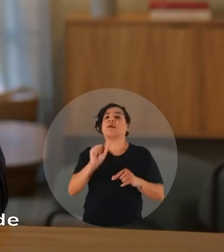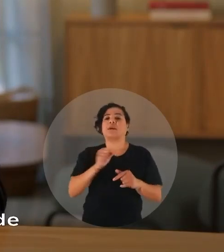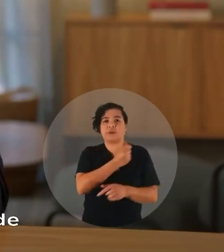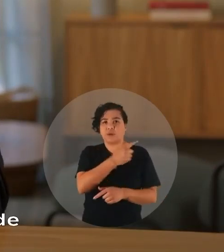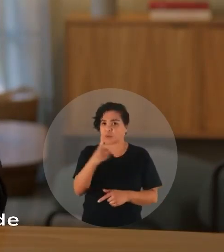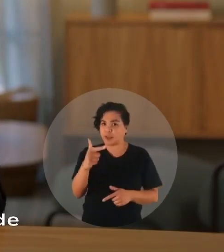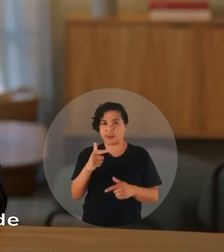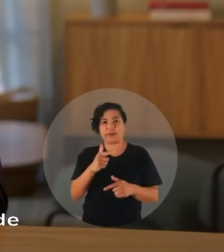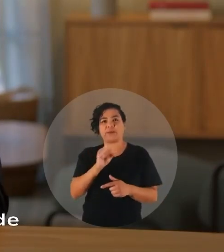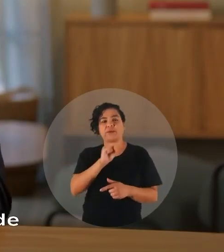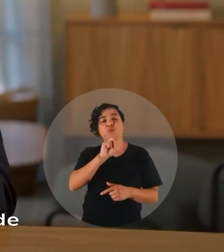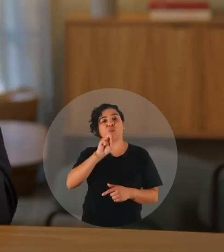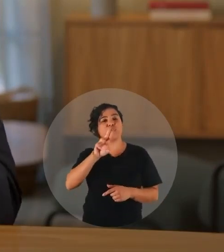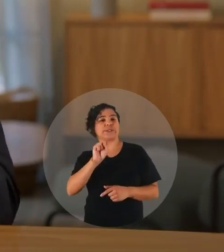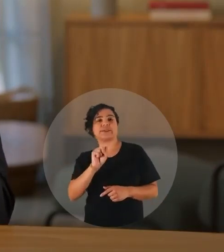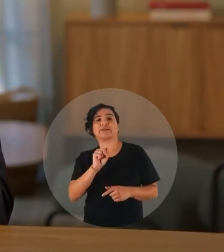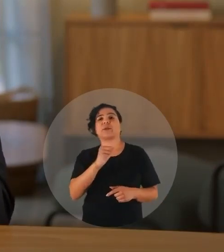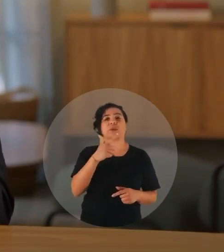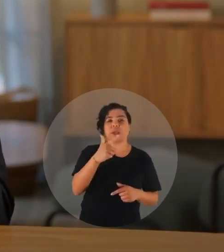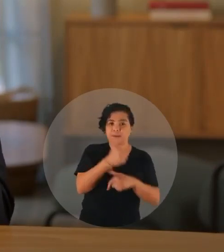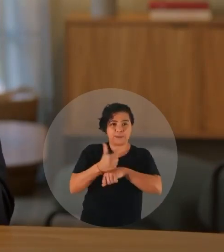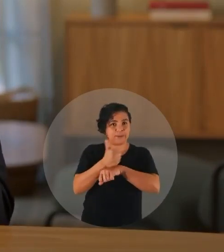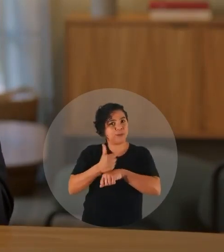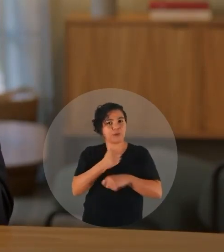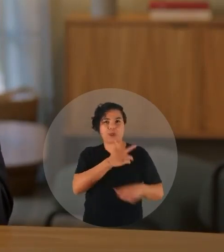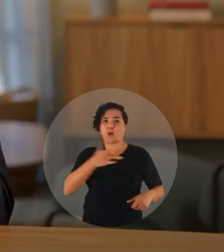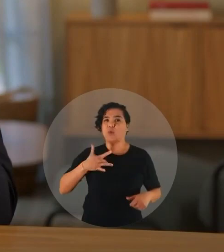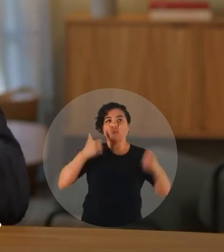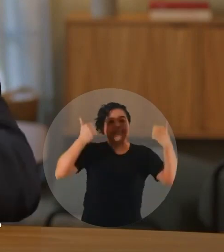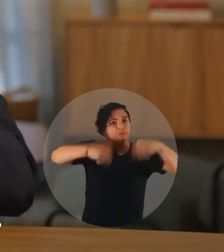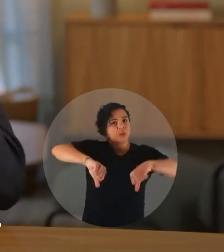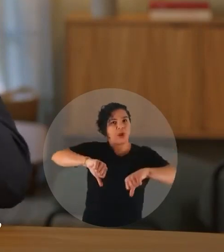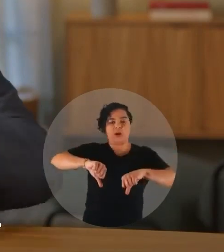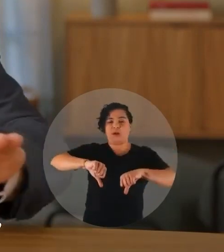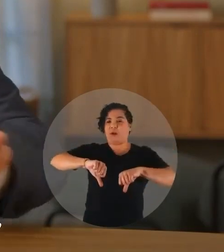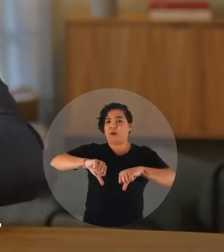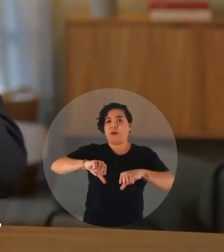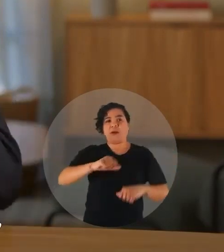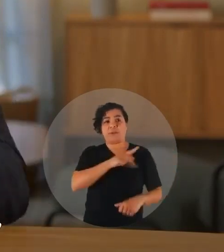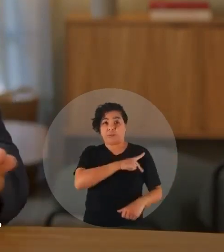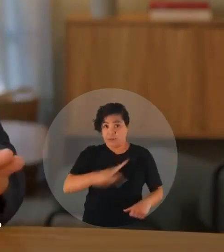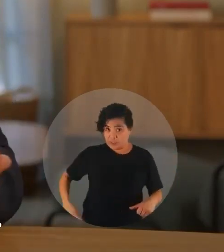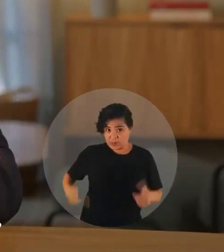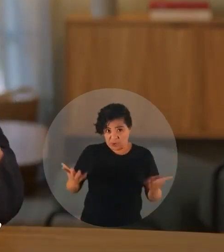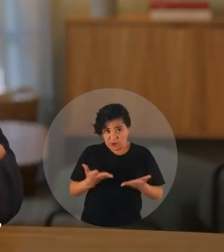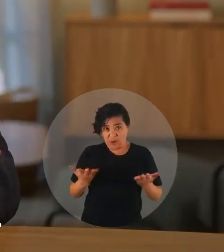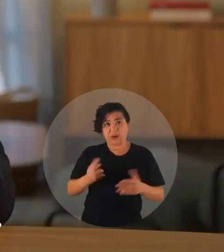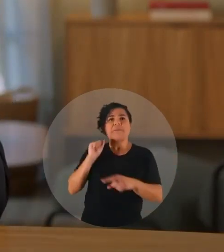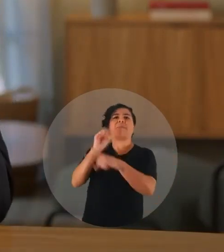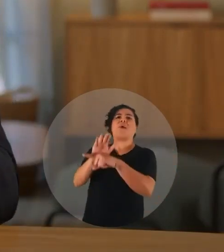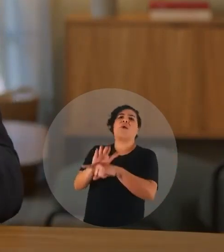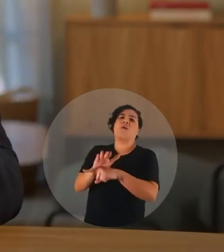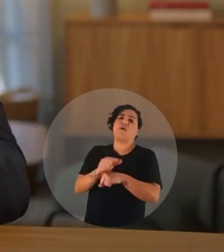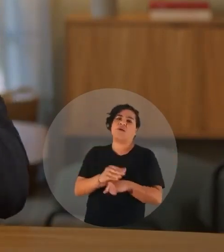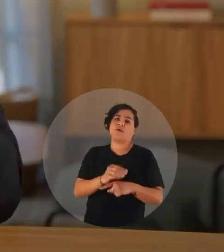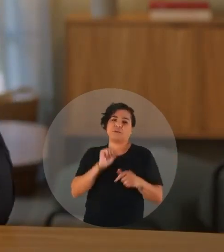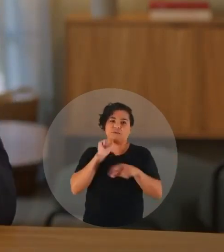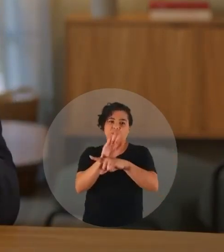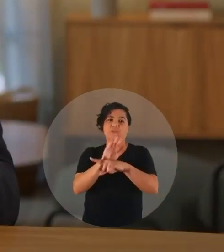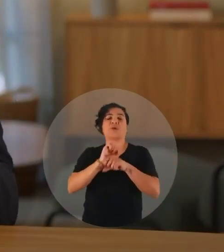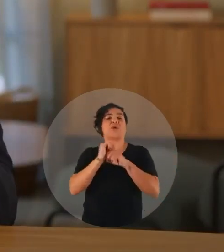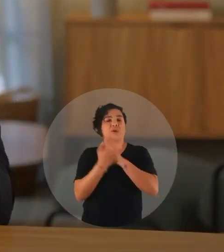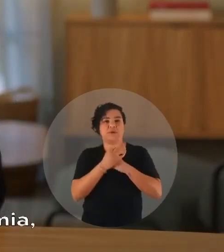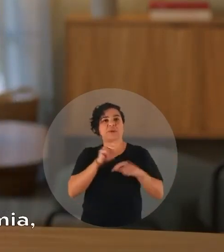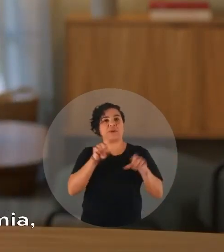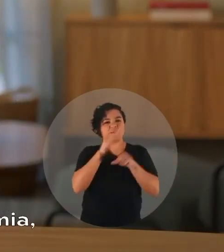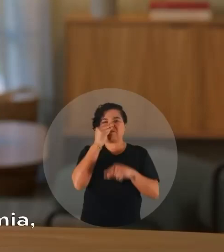os profissionais da saúde, a tragédia seria maior. O atual presidente debochou da Covid, fez pouco caso dos